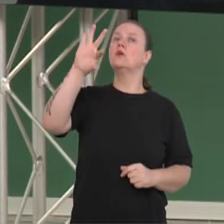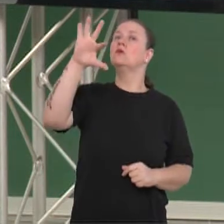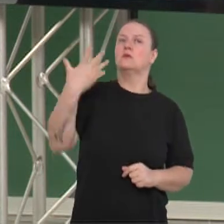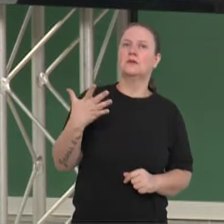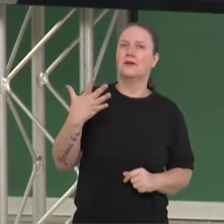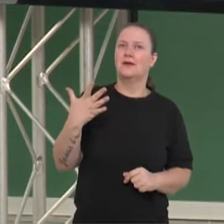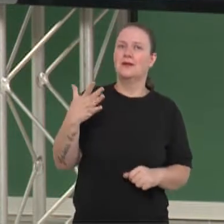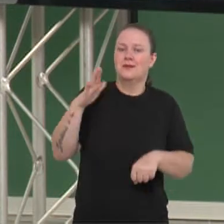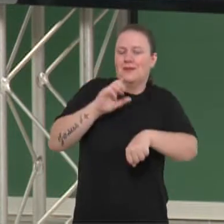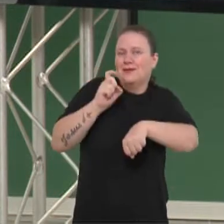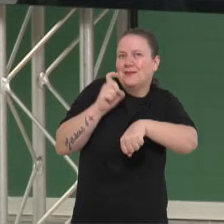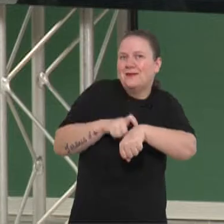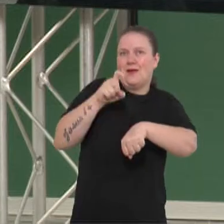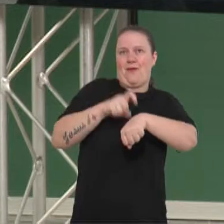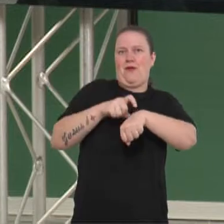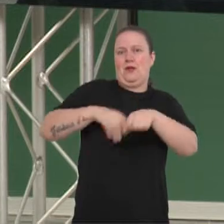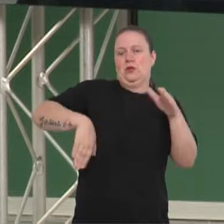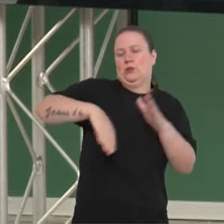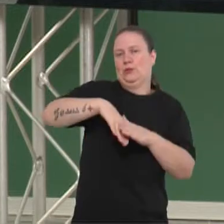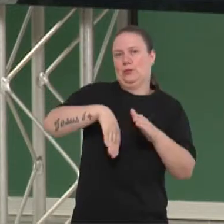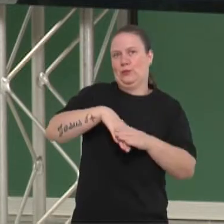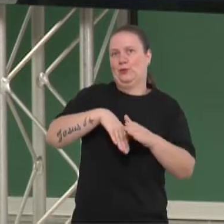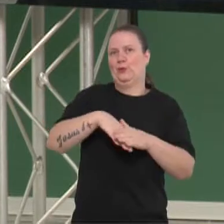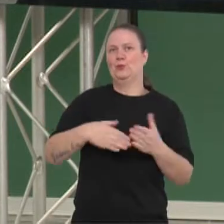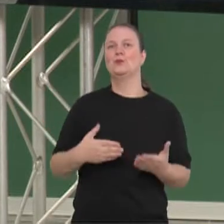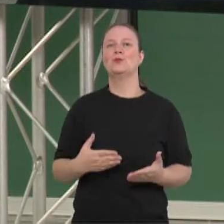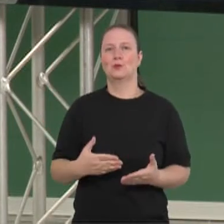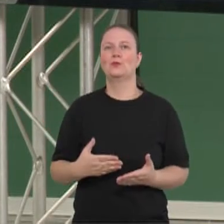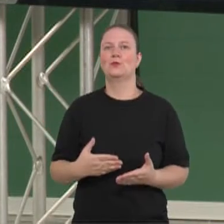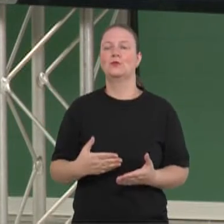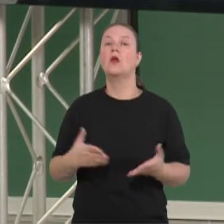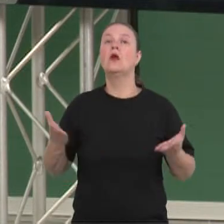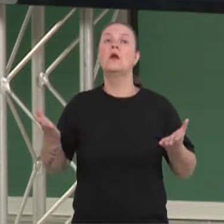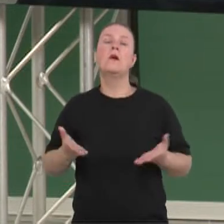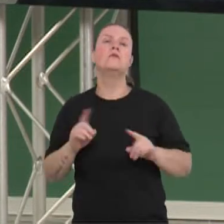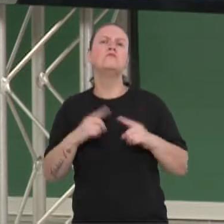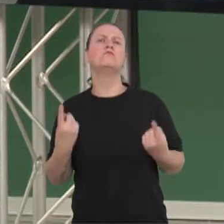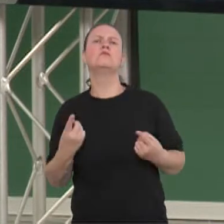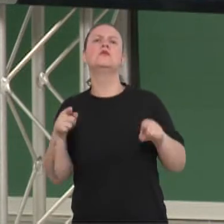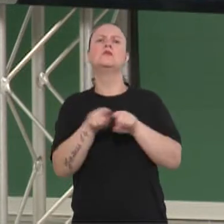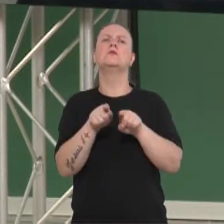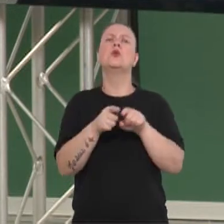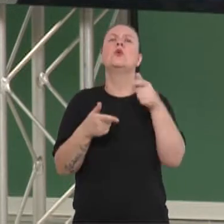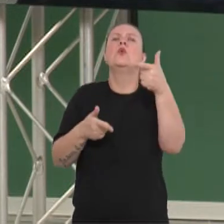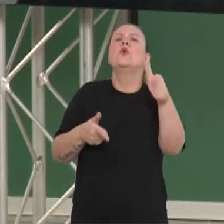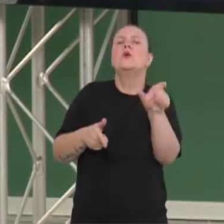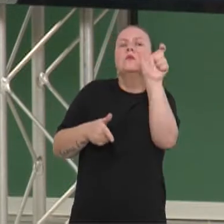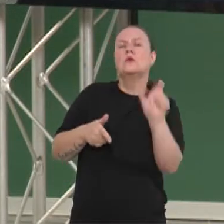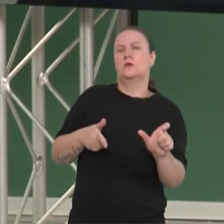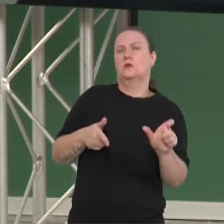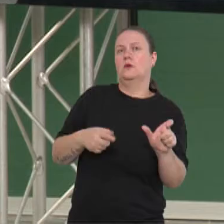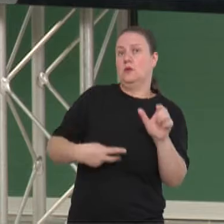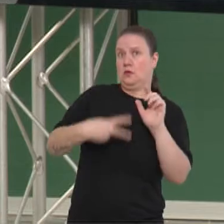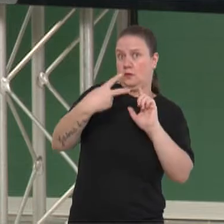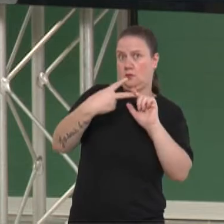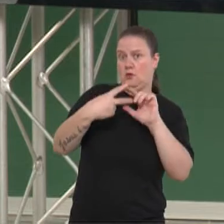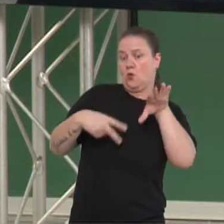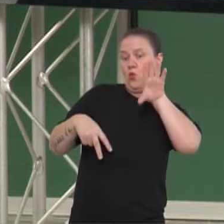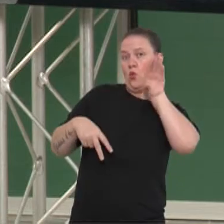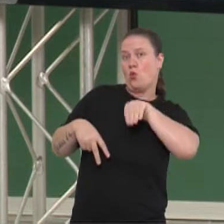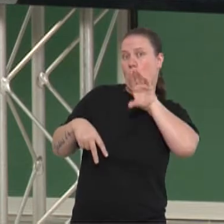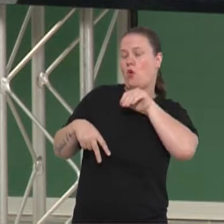conta toda a narrativa do futebol, tá? Mas nós ouvimos outros elementos. Temos uma segunda voz,